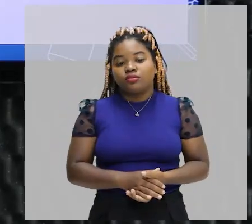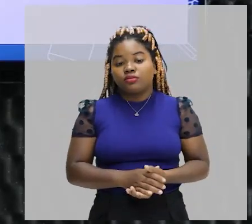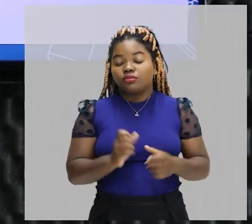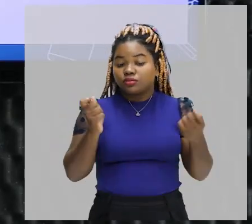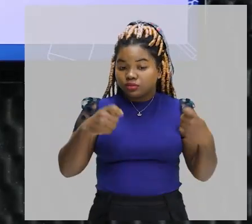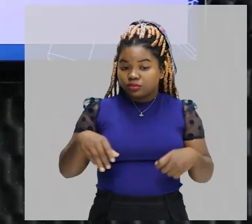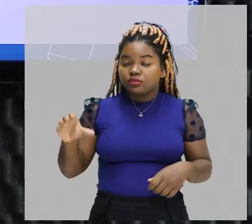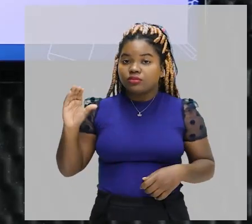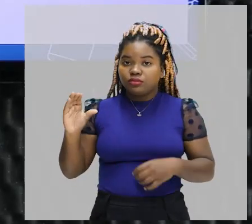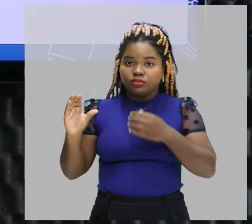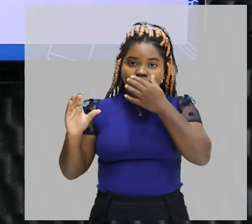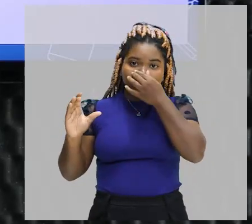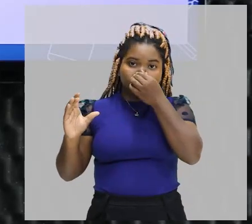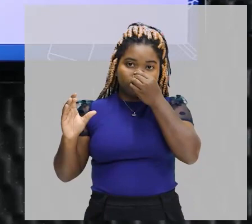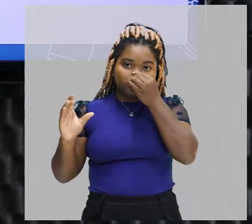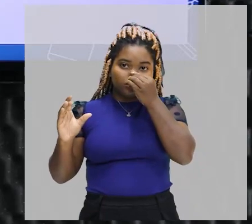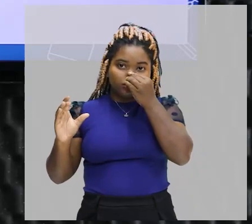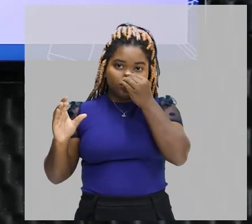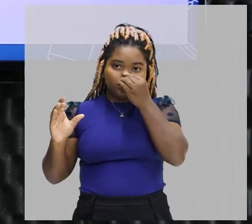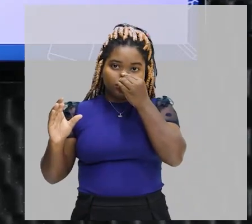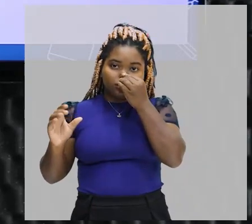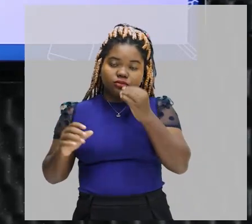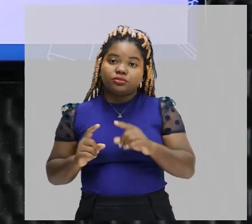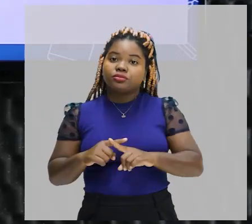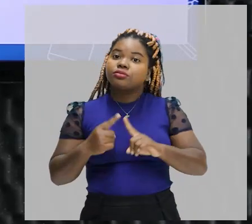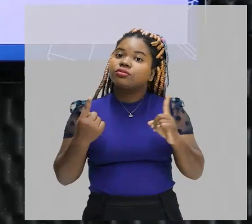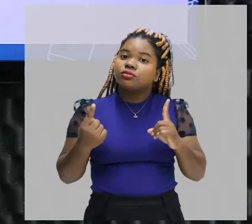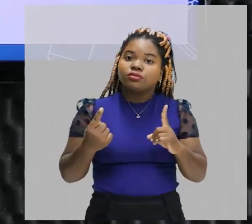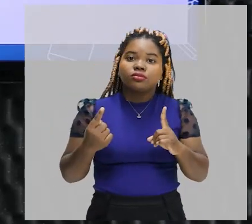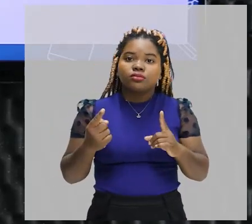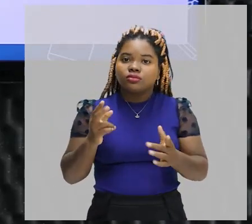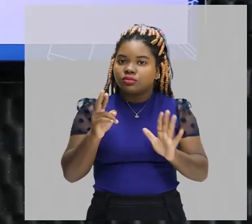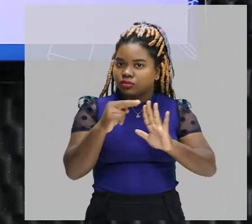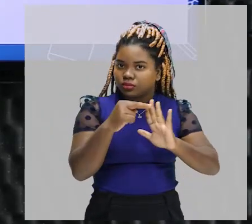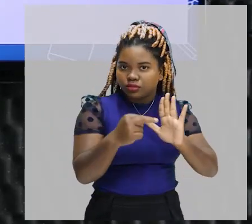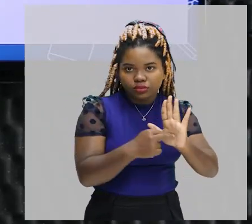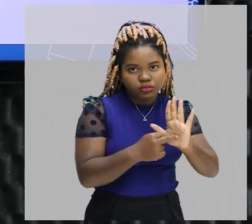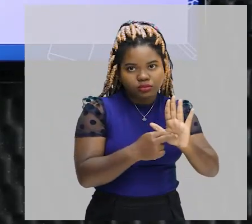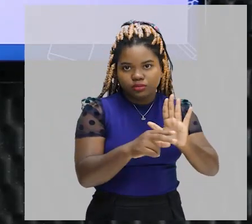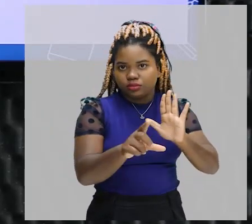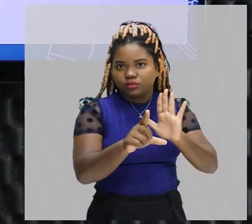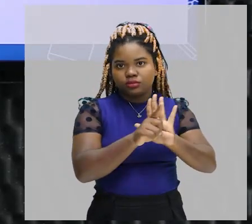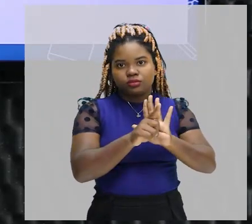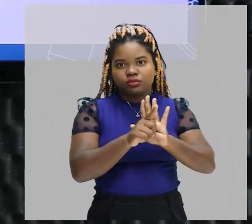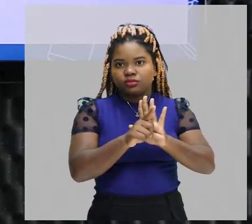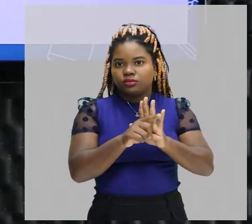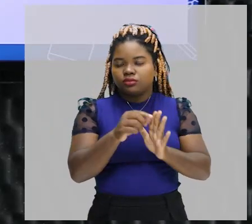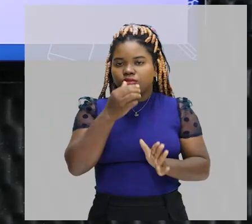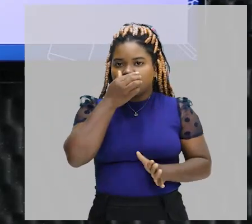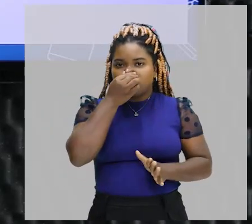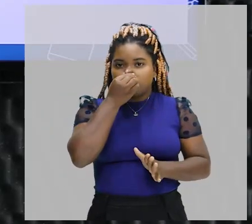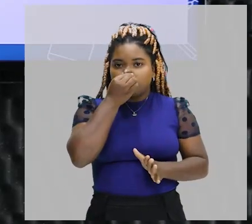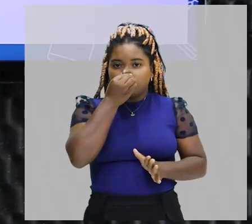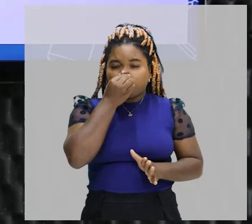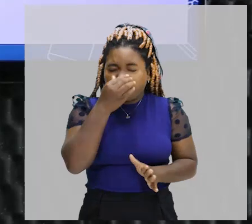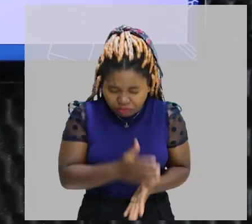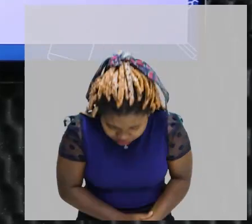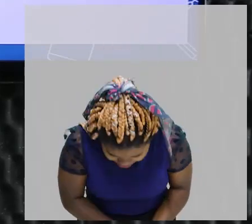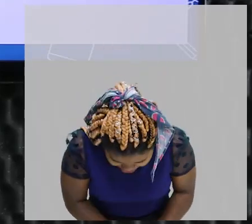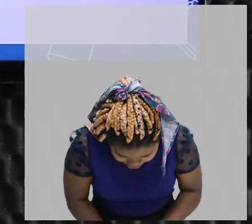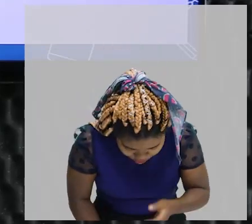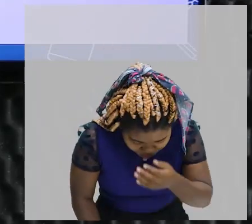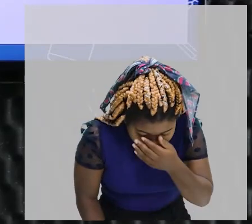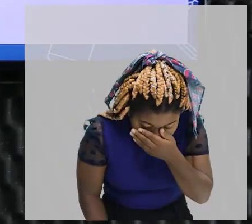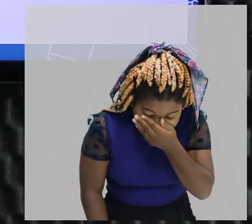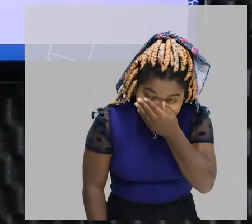um caso especial apenas, certo? Mas isso não é regra, isso não é lei, tá certo? Tem que ter cuidado.